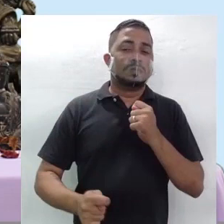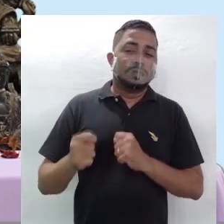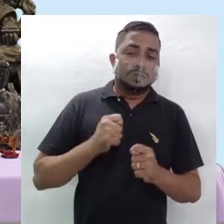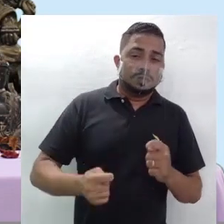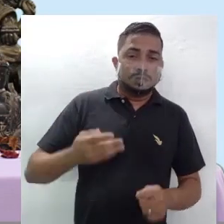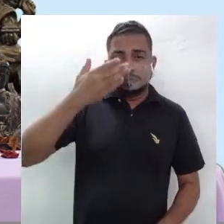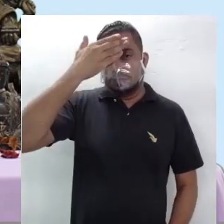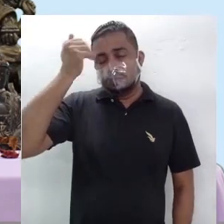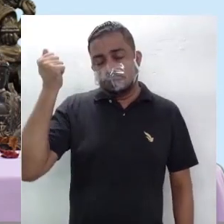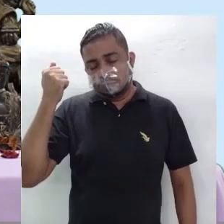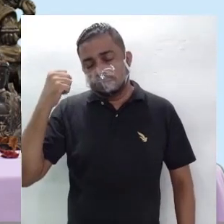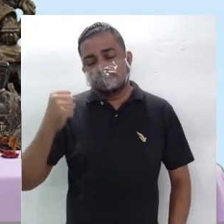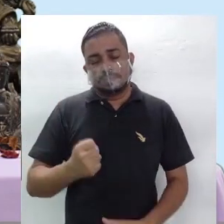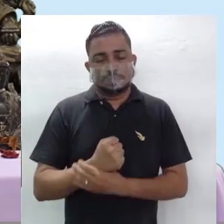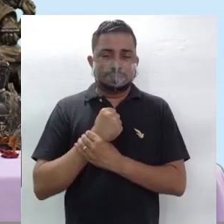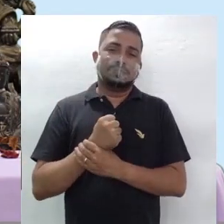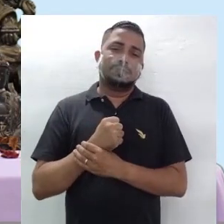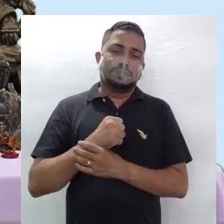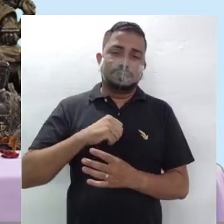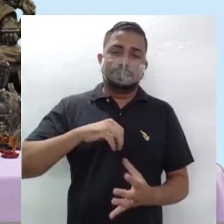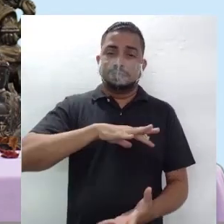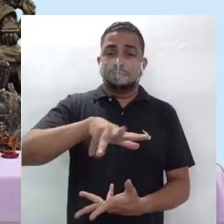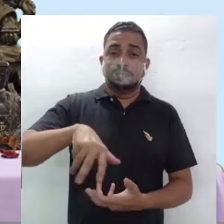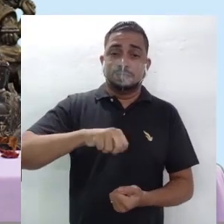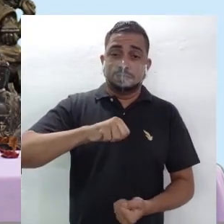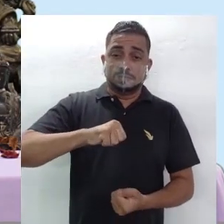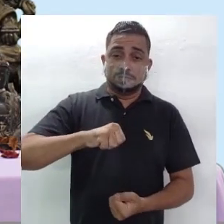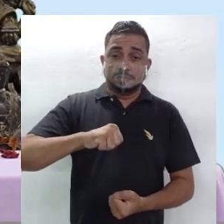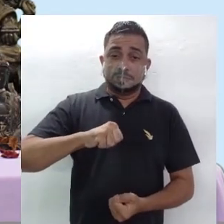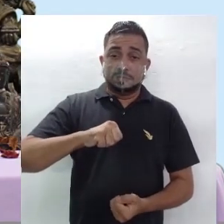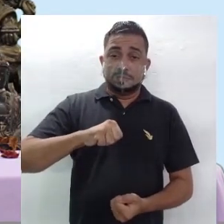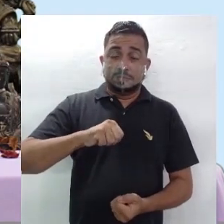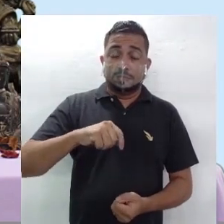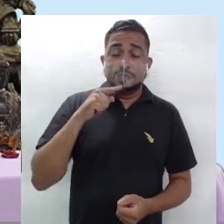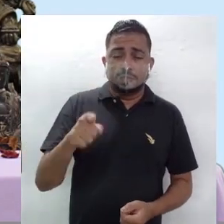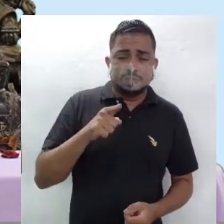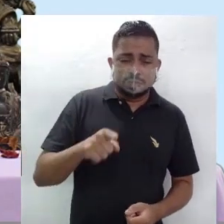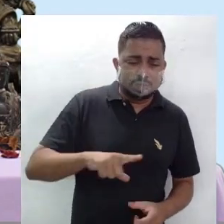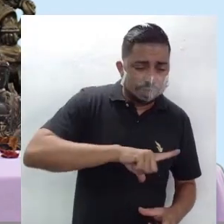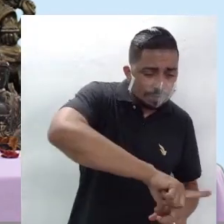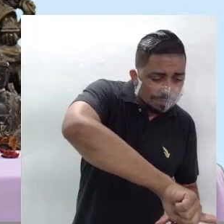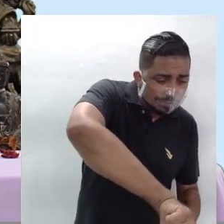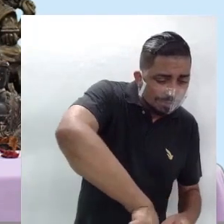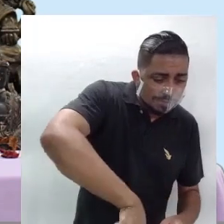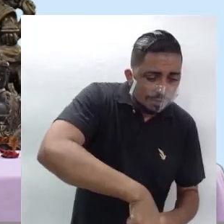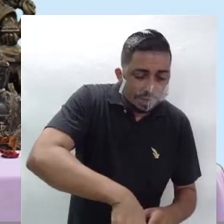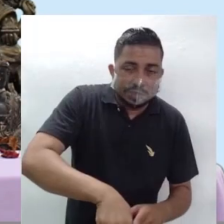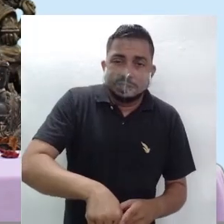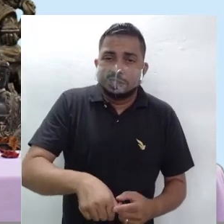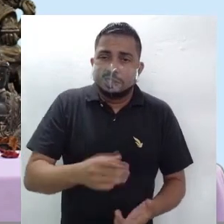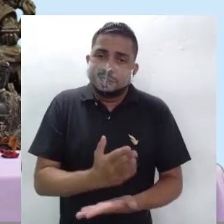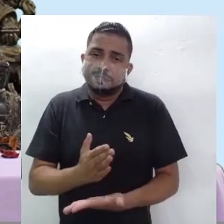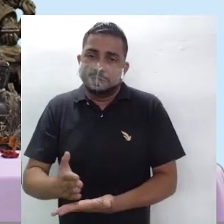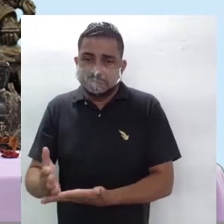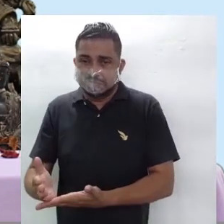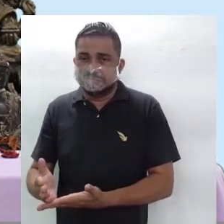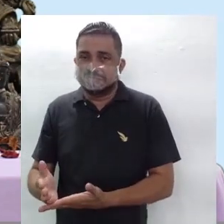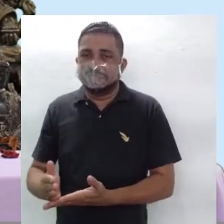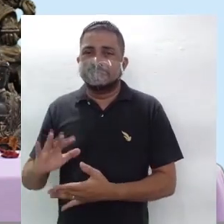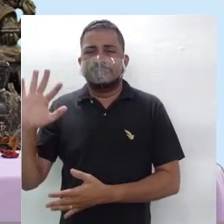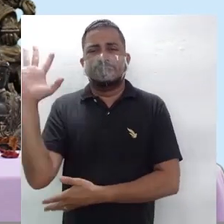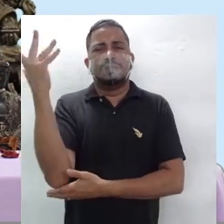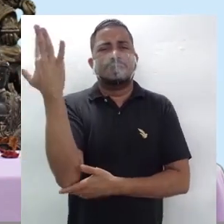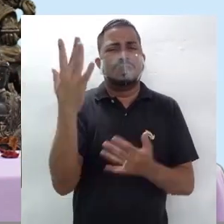se esquece da sustentabilidade. Quando você devasta essa parte da floresta,